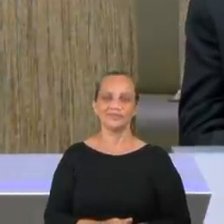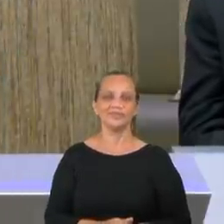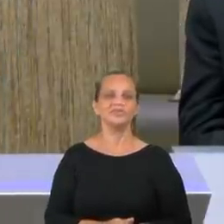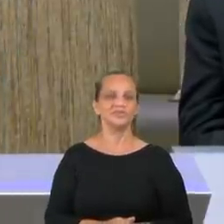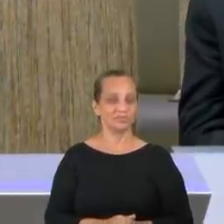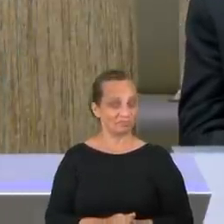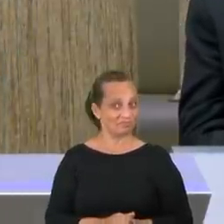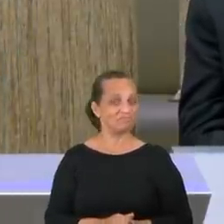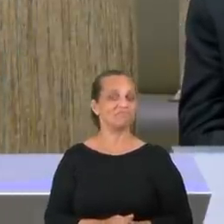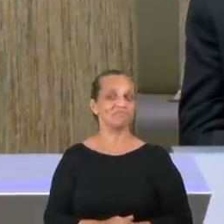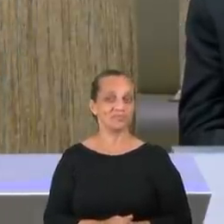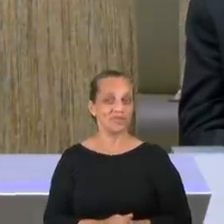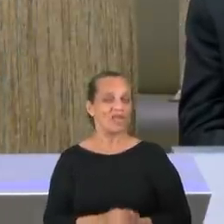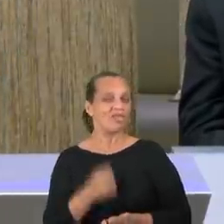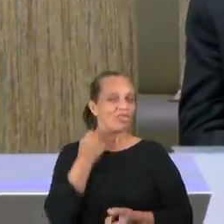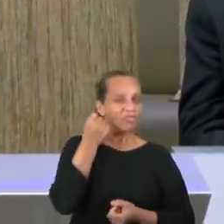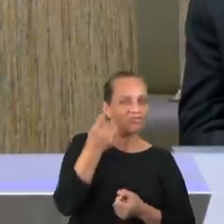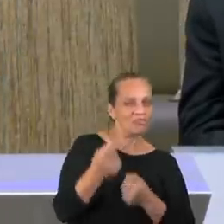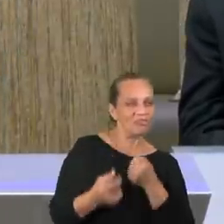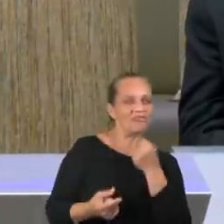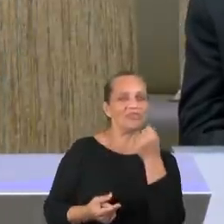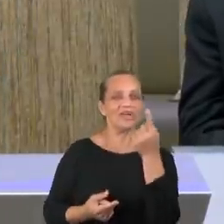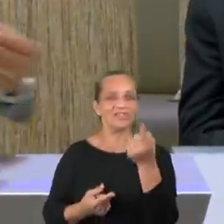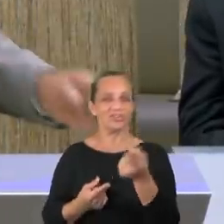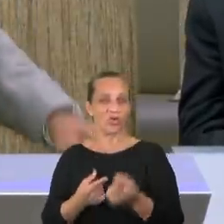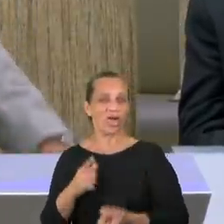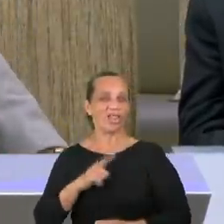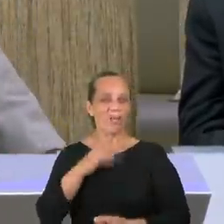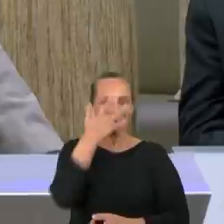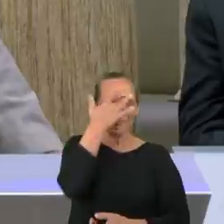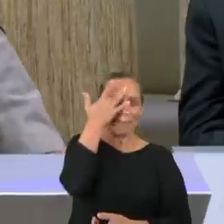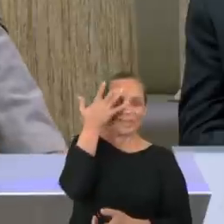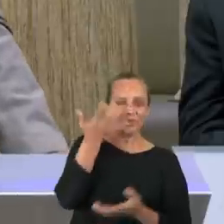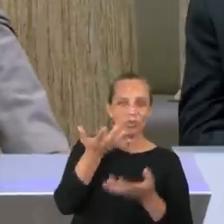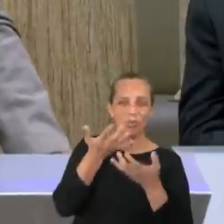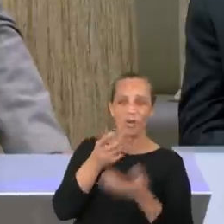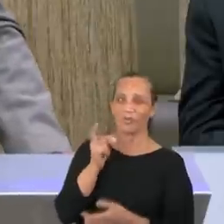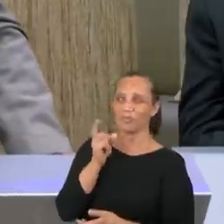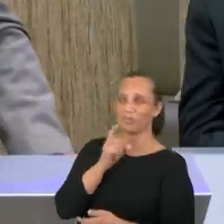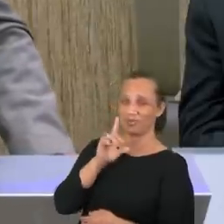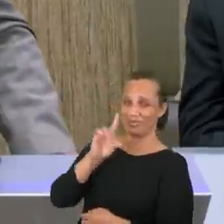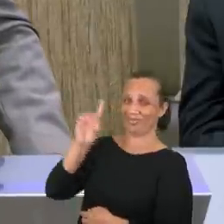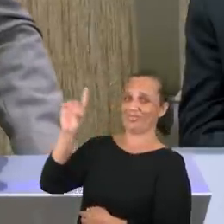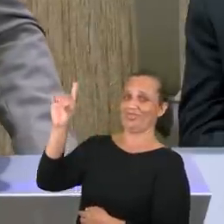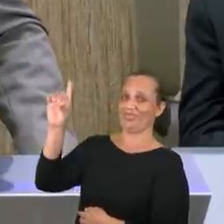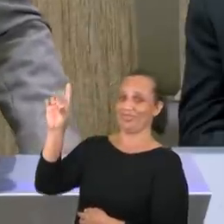Detalhe, de vez em quando tem alguém querendo enganar Deus,